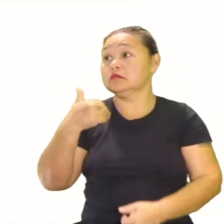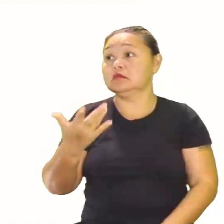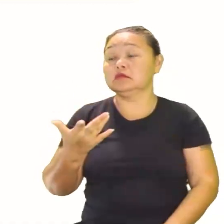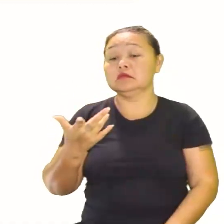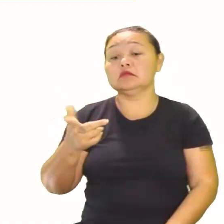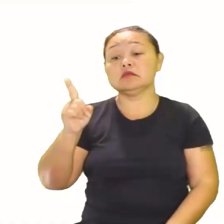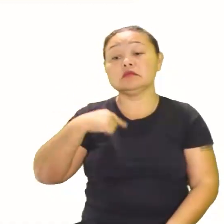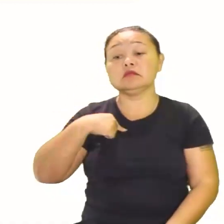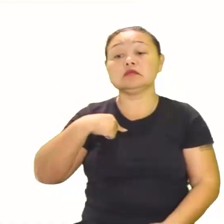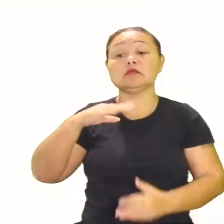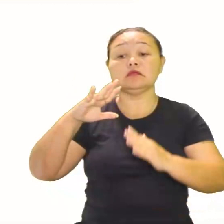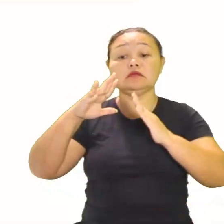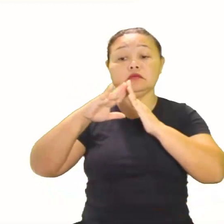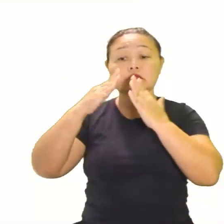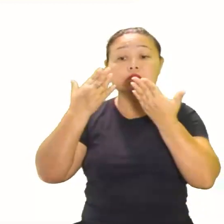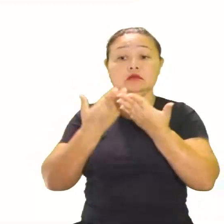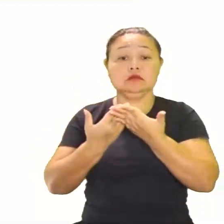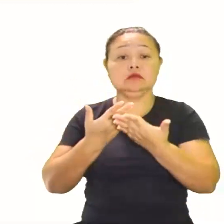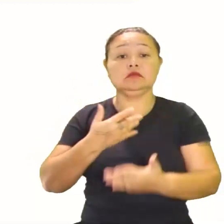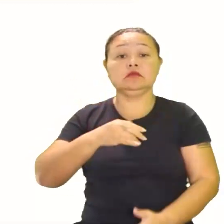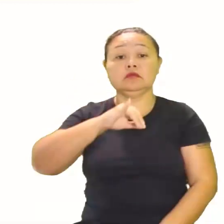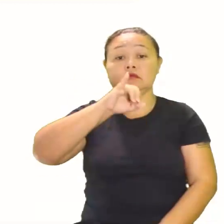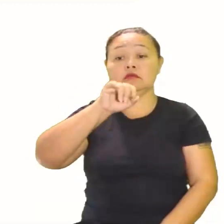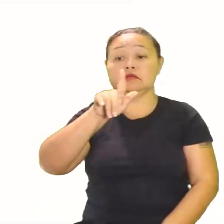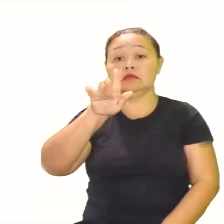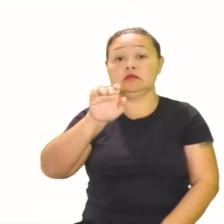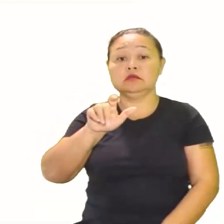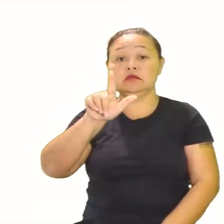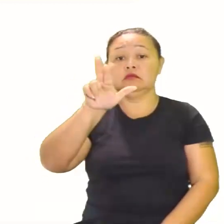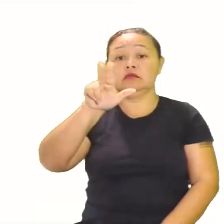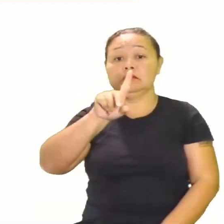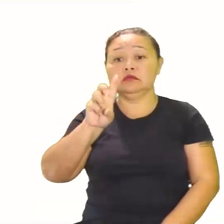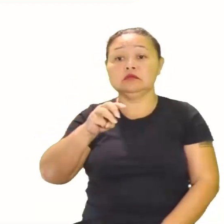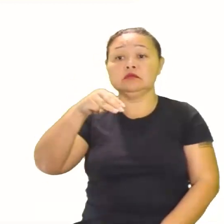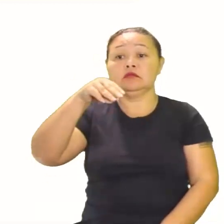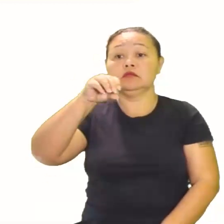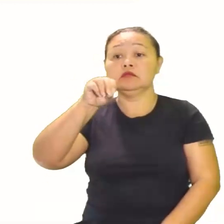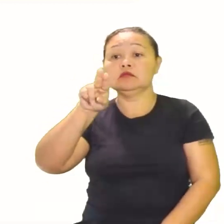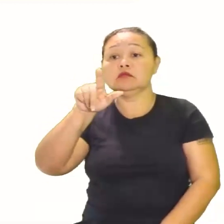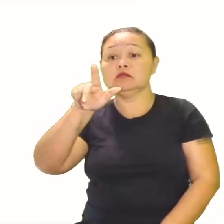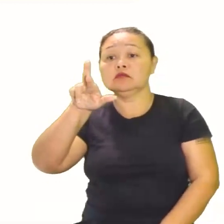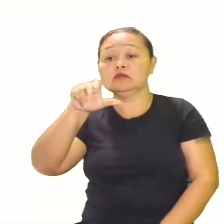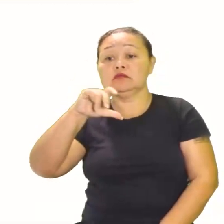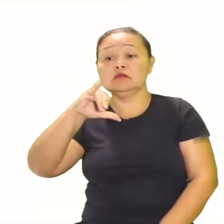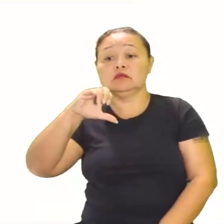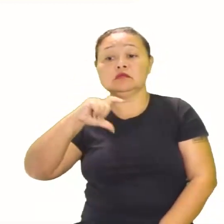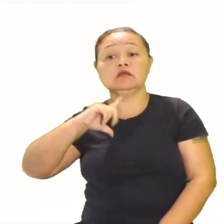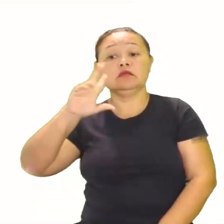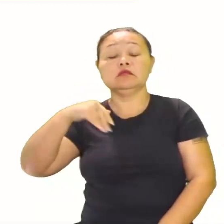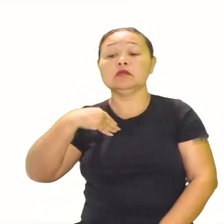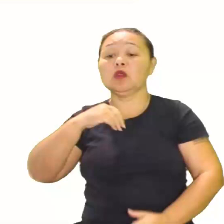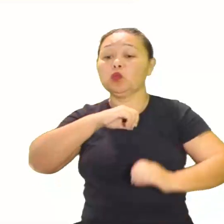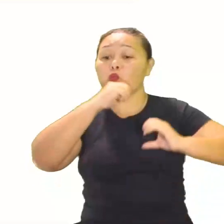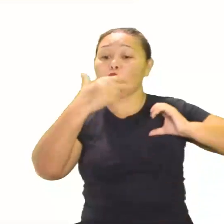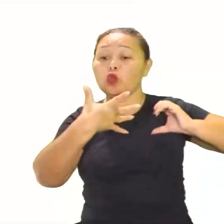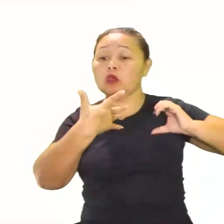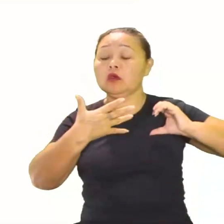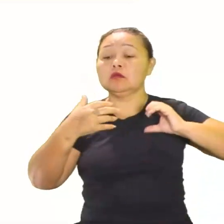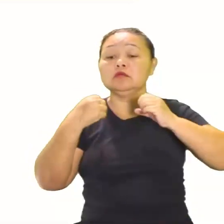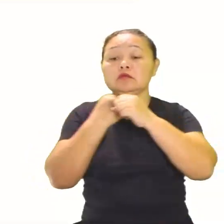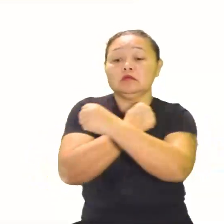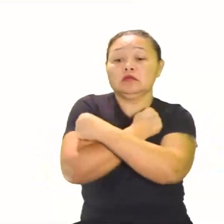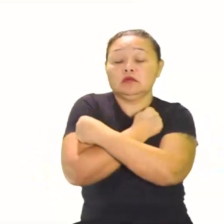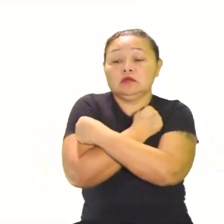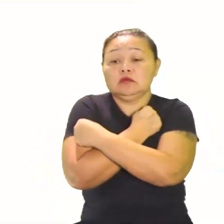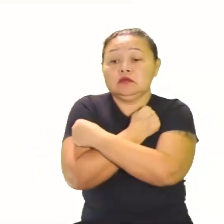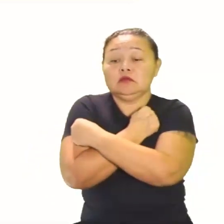Então, Escola Jorge Luiz Moulais, aguarde aí a nossa visita, tá? Um beijo no coração de todos os alunos e o